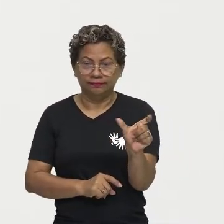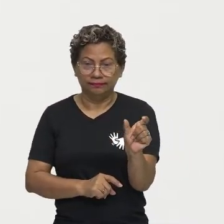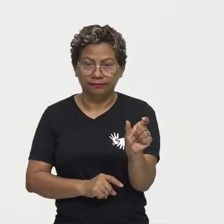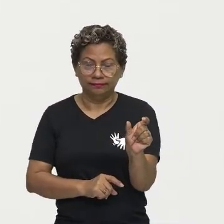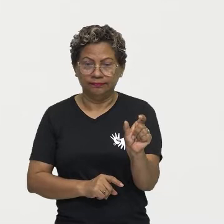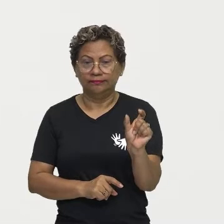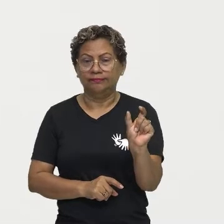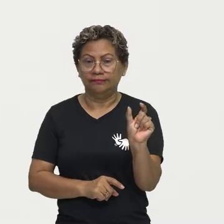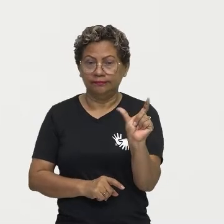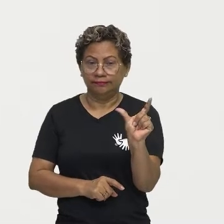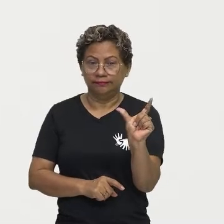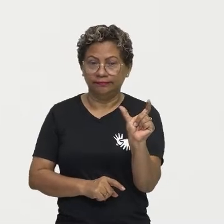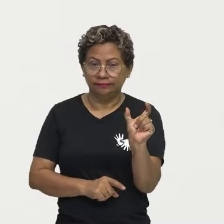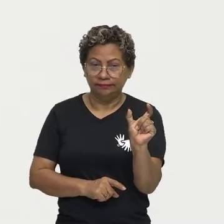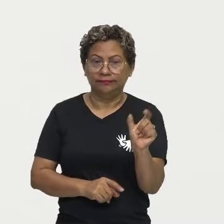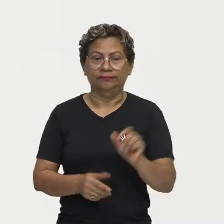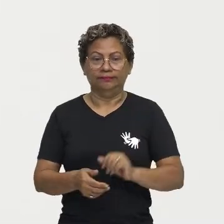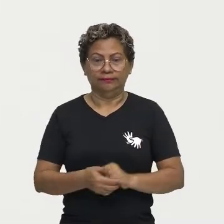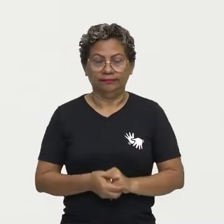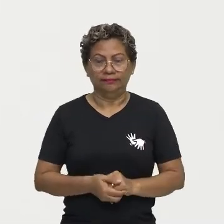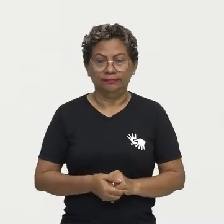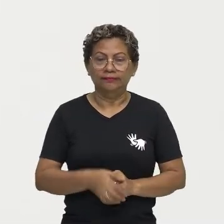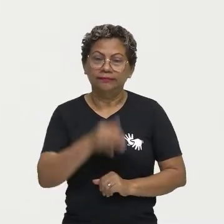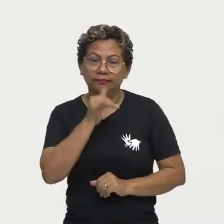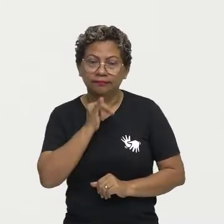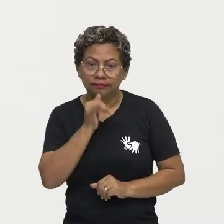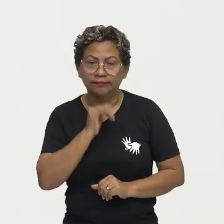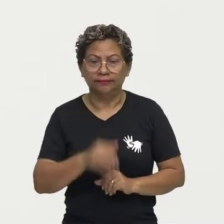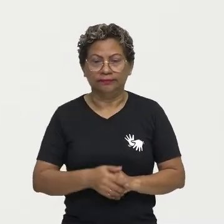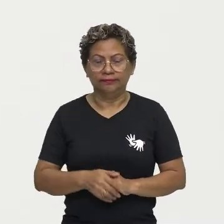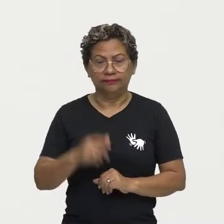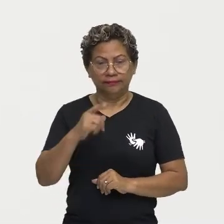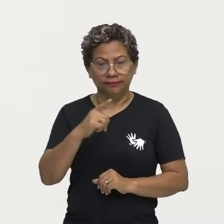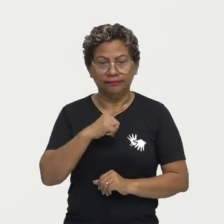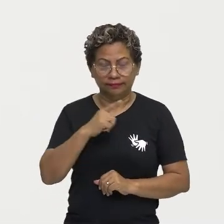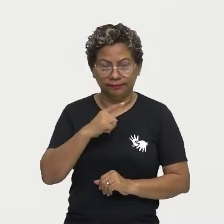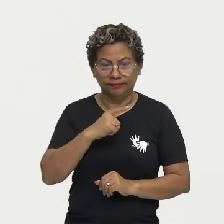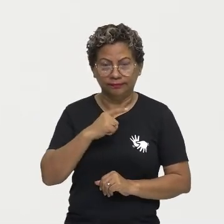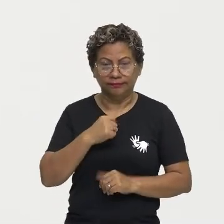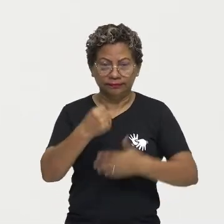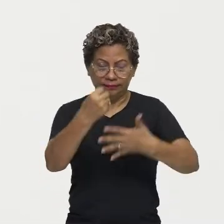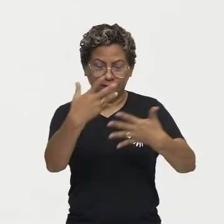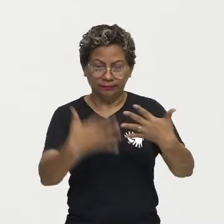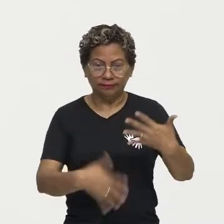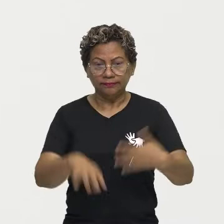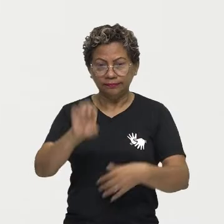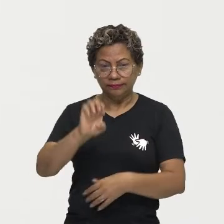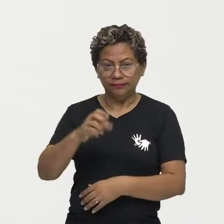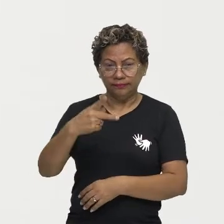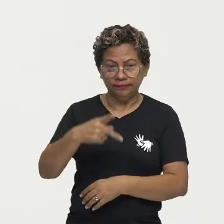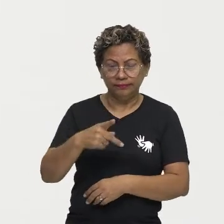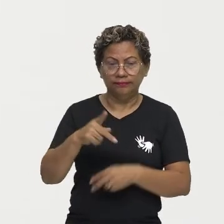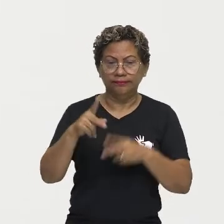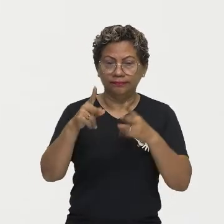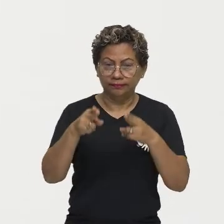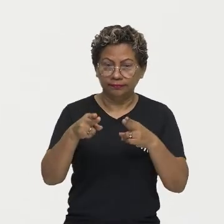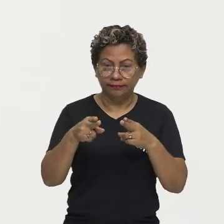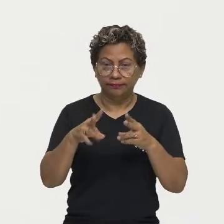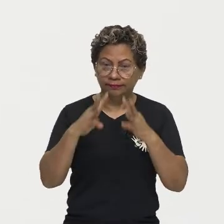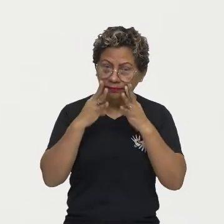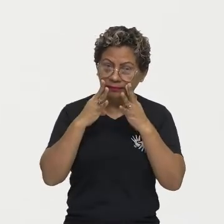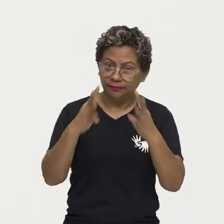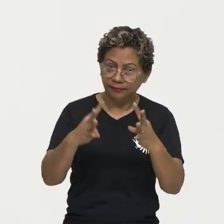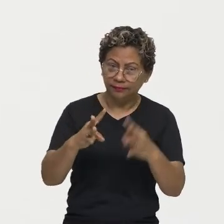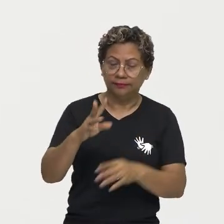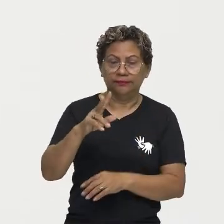nossa energia potencial elástica, ela vale kx ao quadrado sobre 2. Aí, pessoal, presta bem atenção,